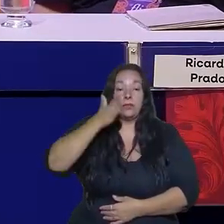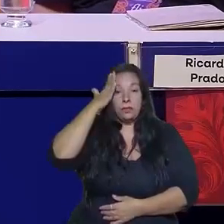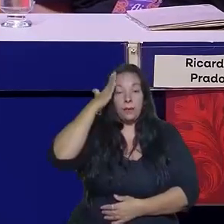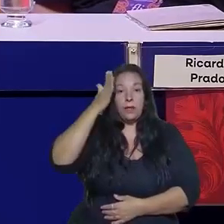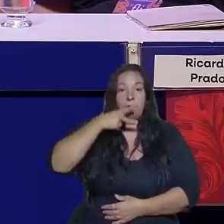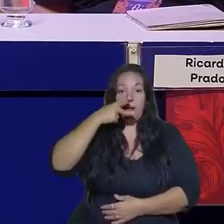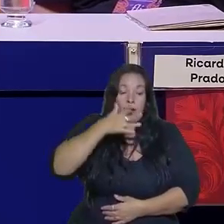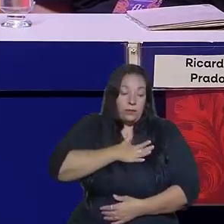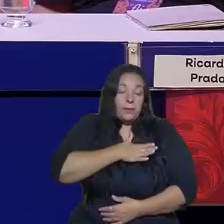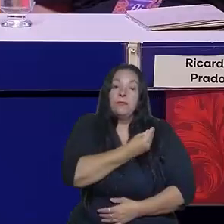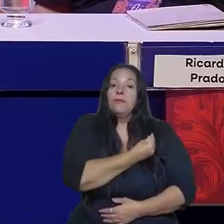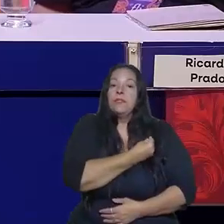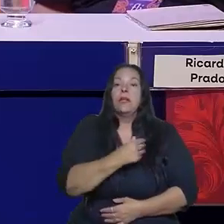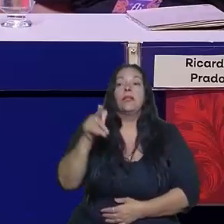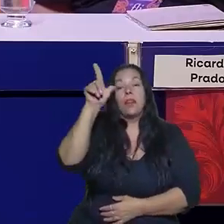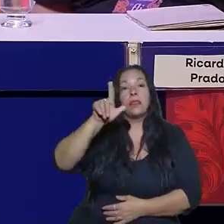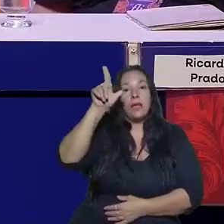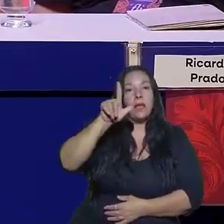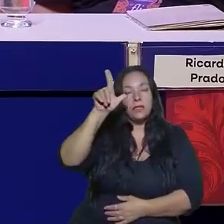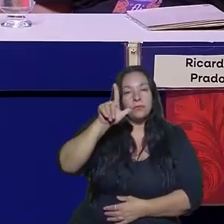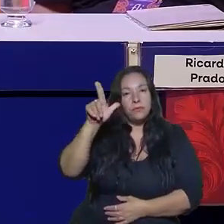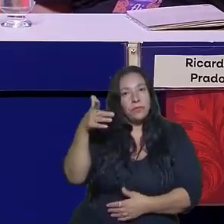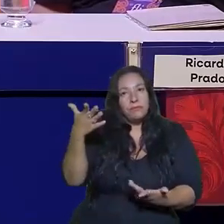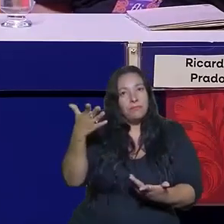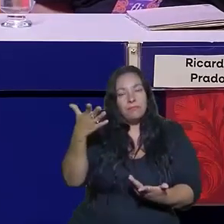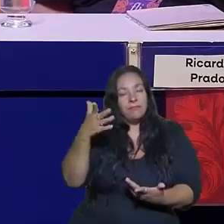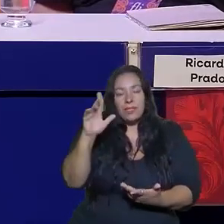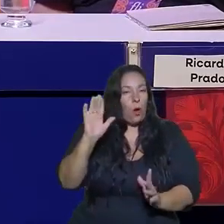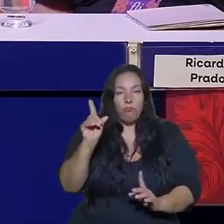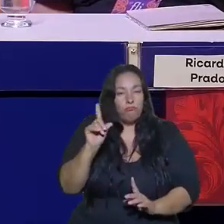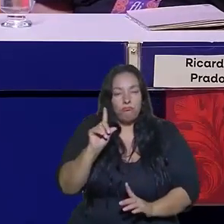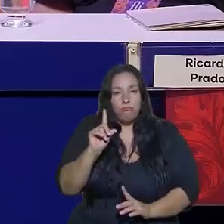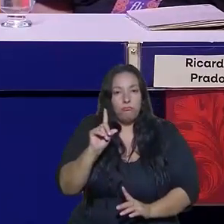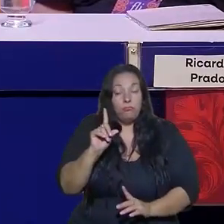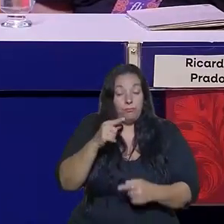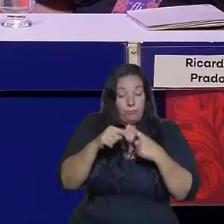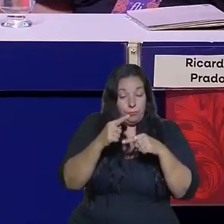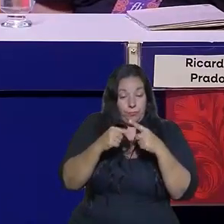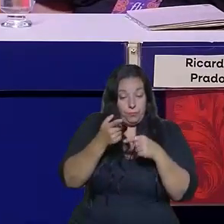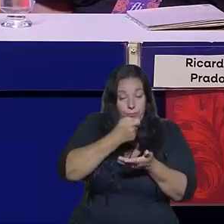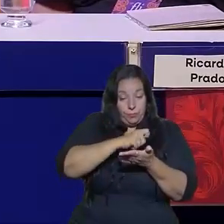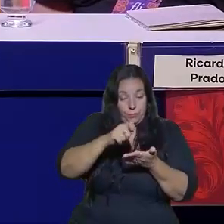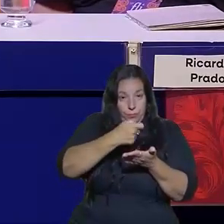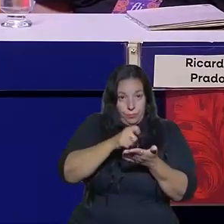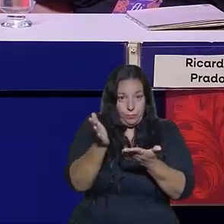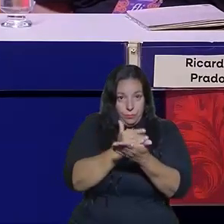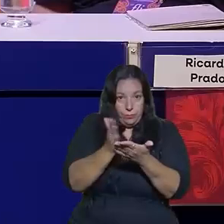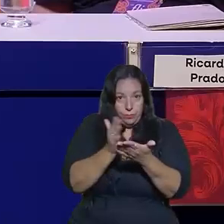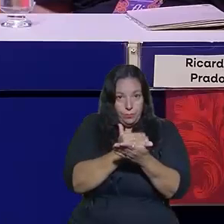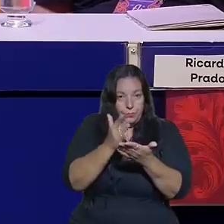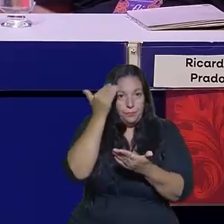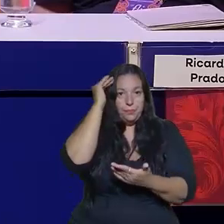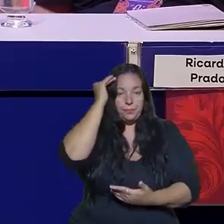na minha vida, mas na literatura especificamente não. E depois que eu escrevi esse livro,